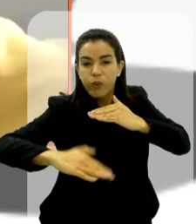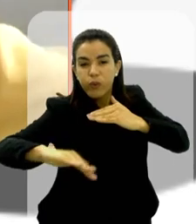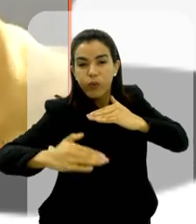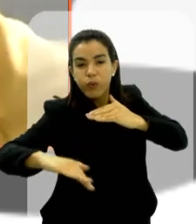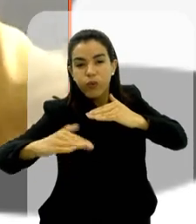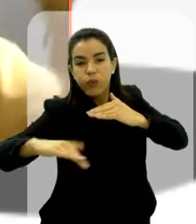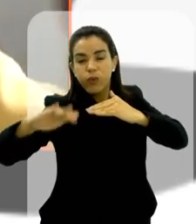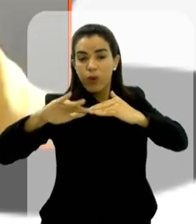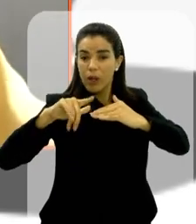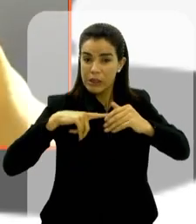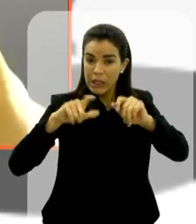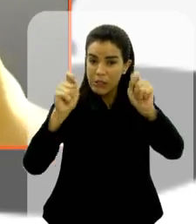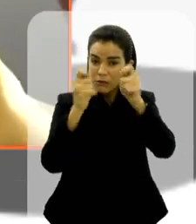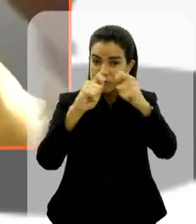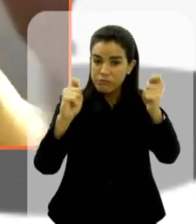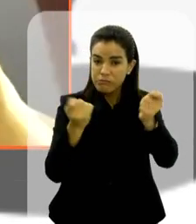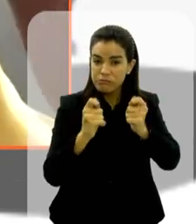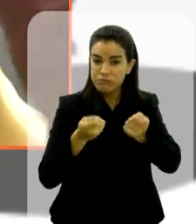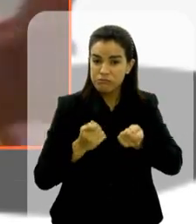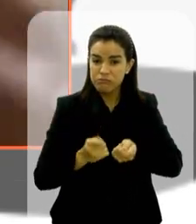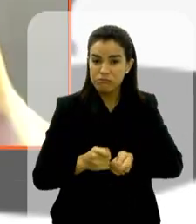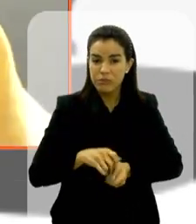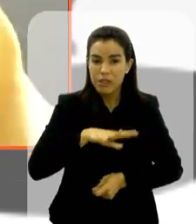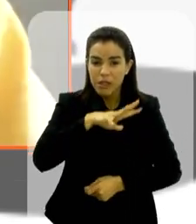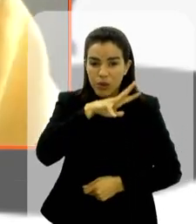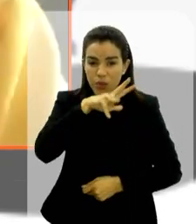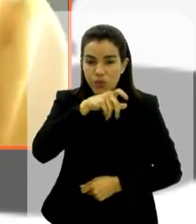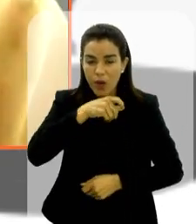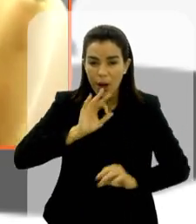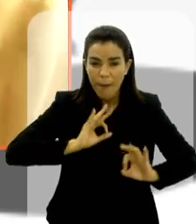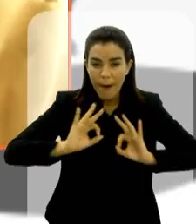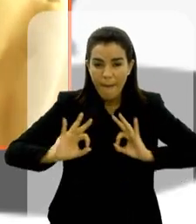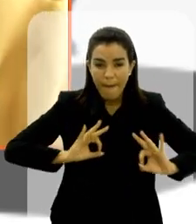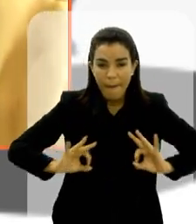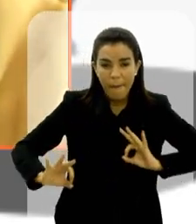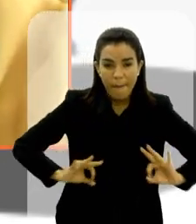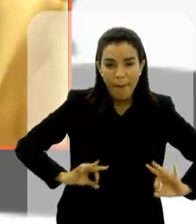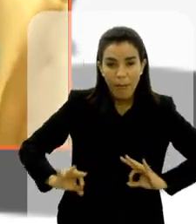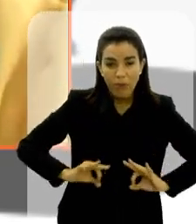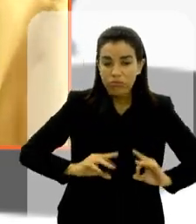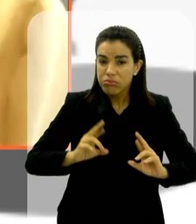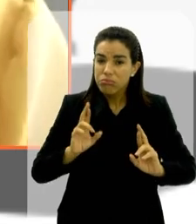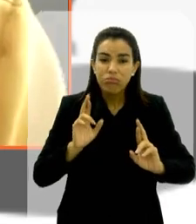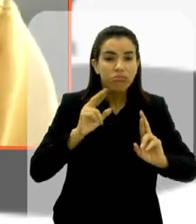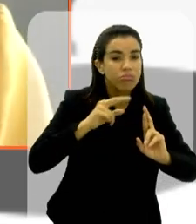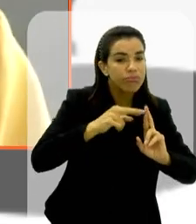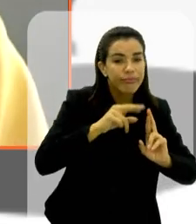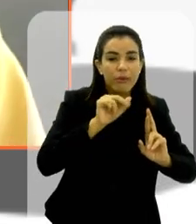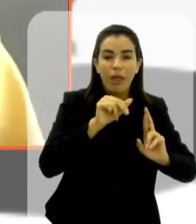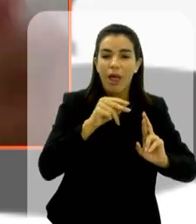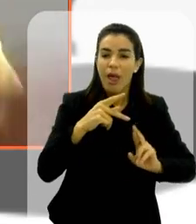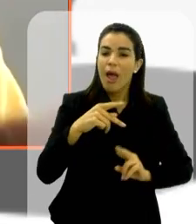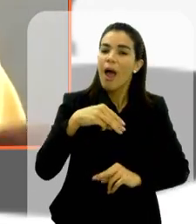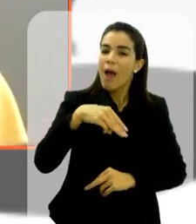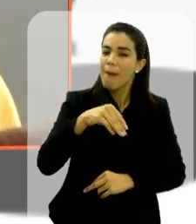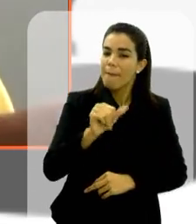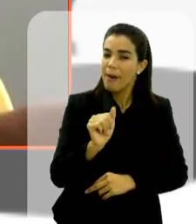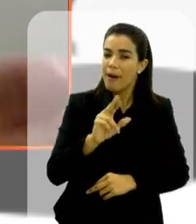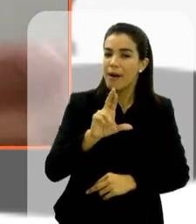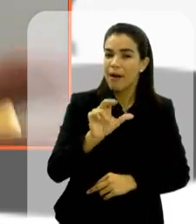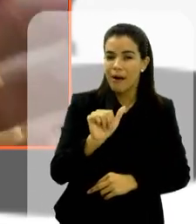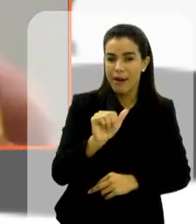lá a estátua da onça. A onça, que é uma referência a Maracajaguaçu. Tem